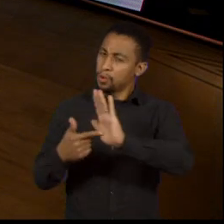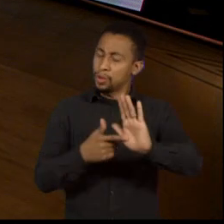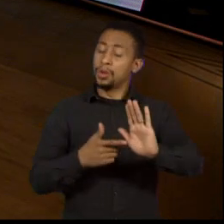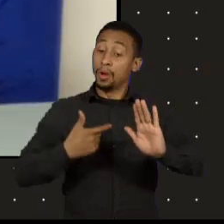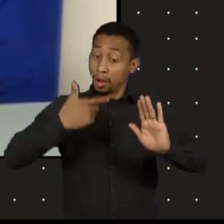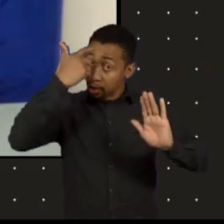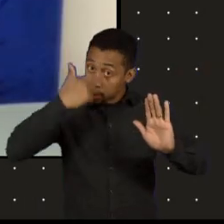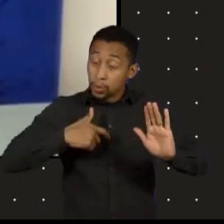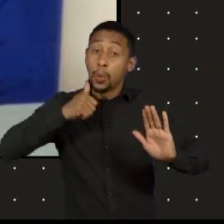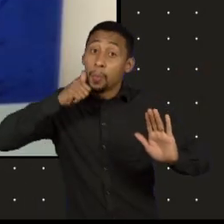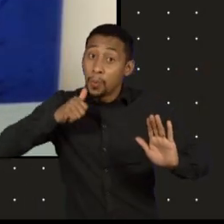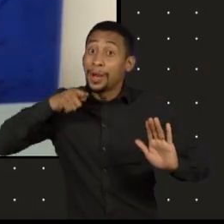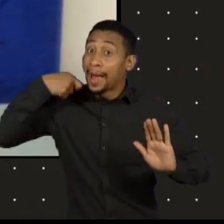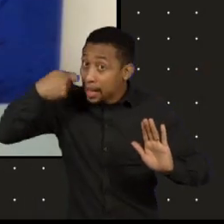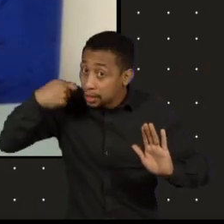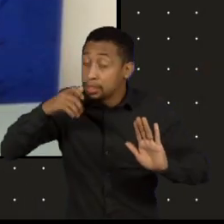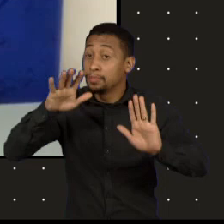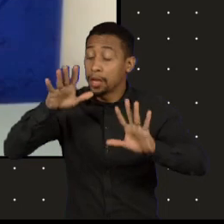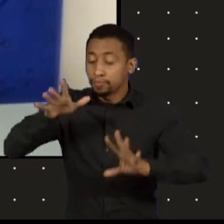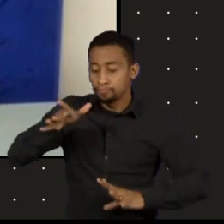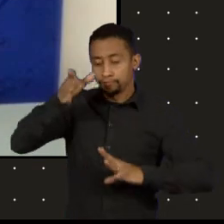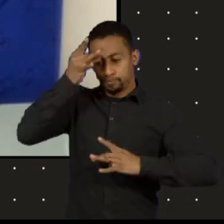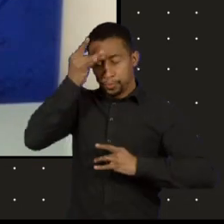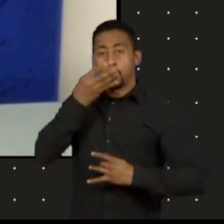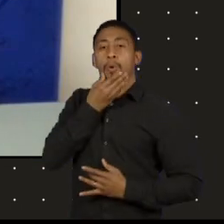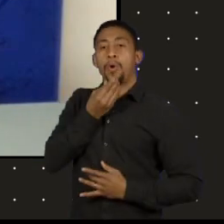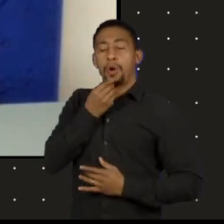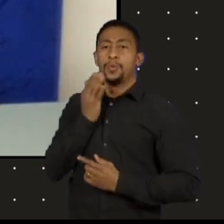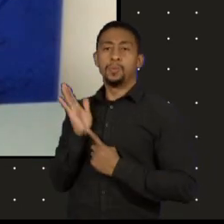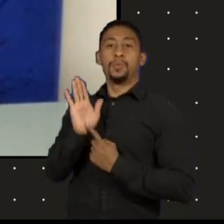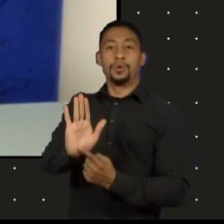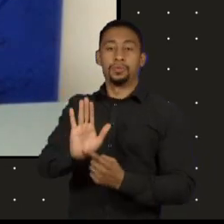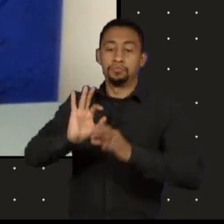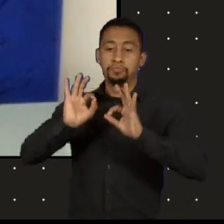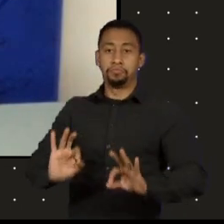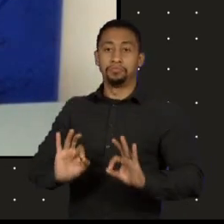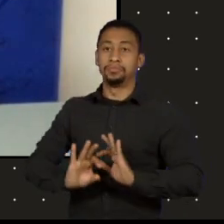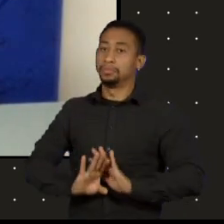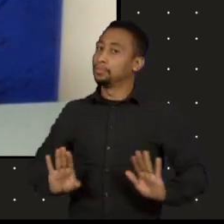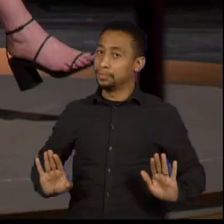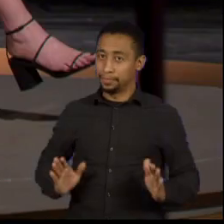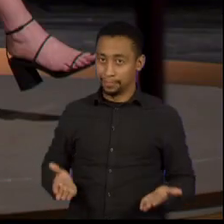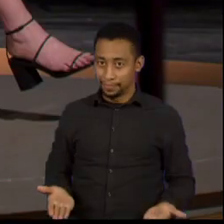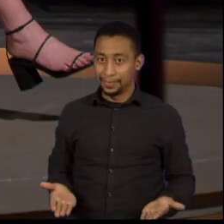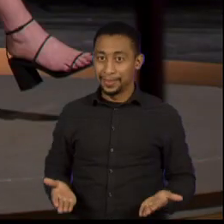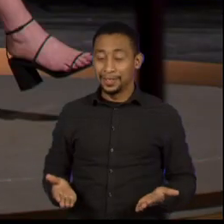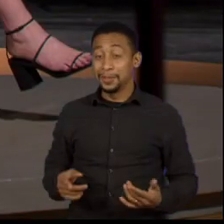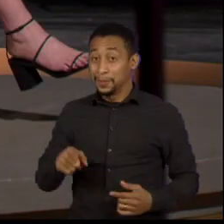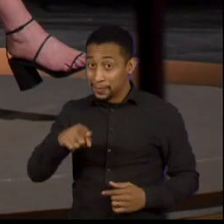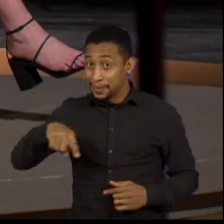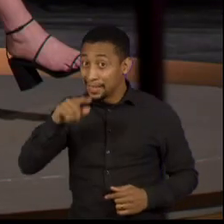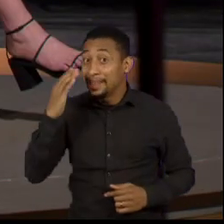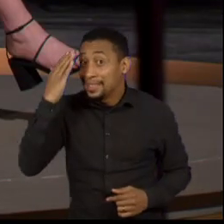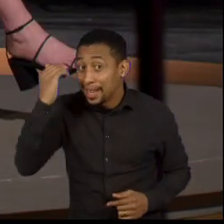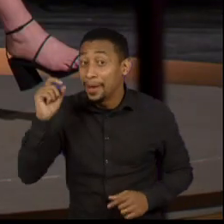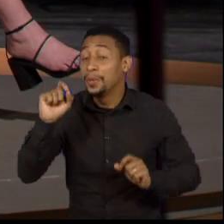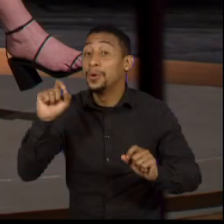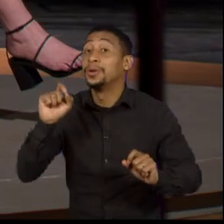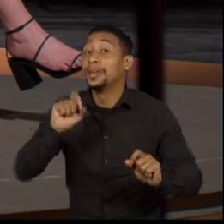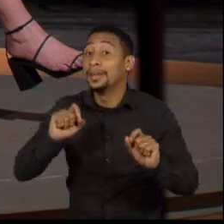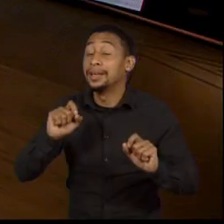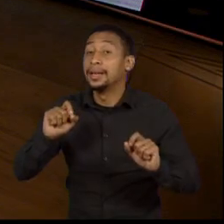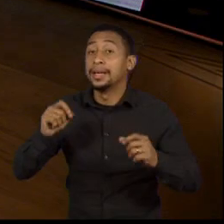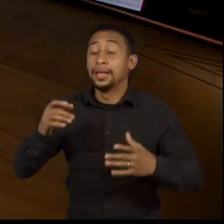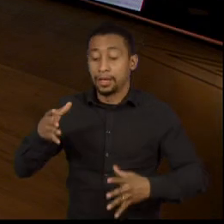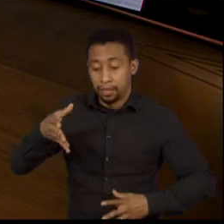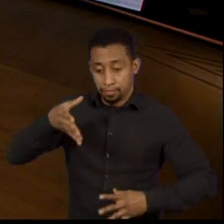olha, eu sou uma atriz fazendo esse papel. Isso, como você sabe, é o famoso distanciamento brechtiano, né?